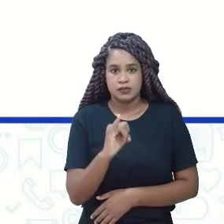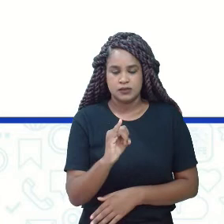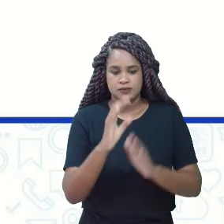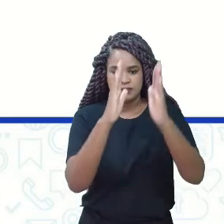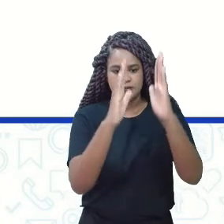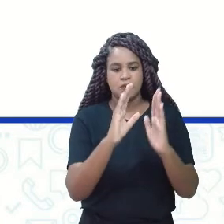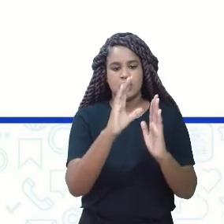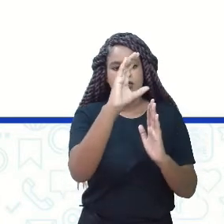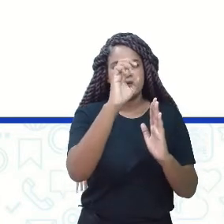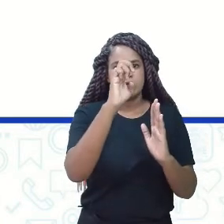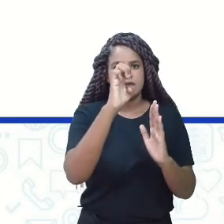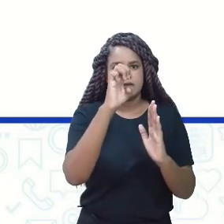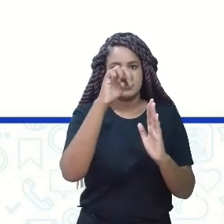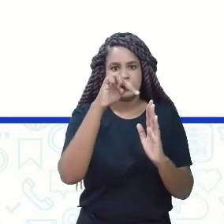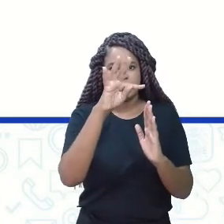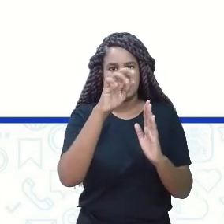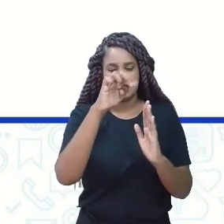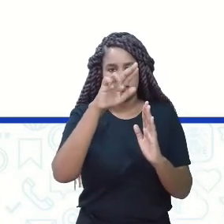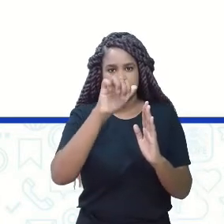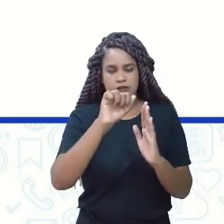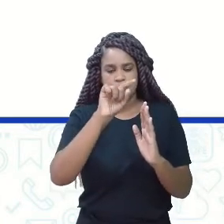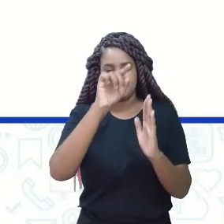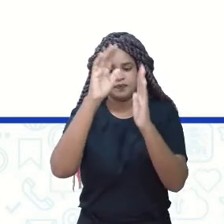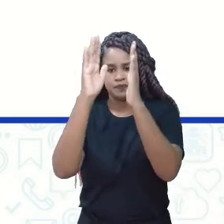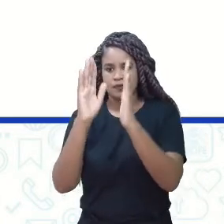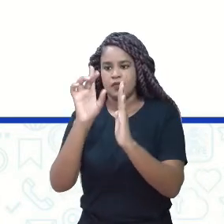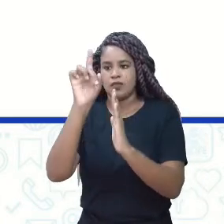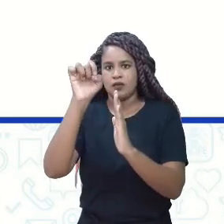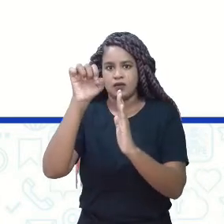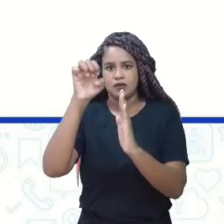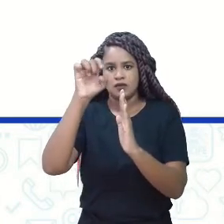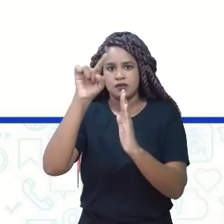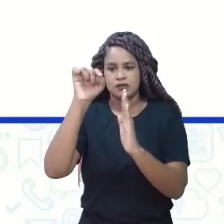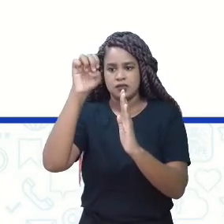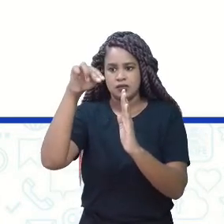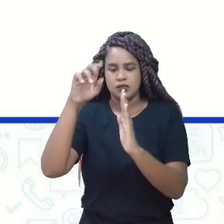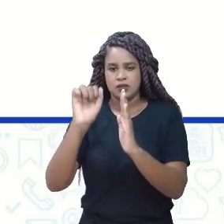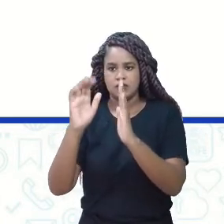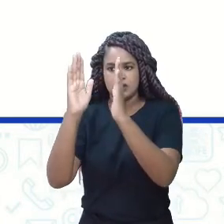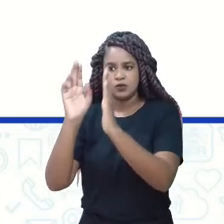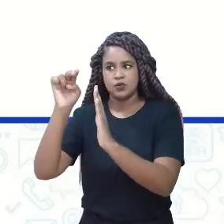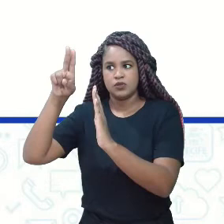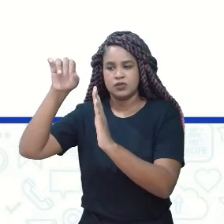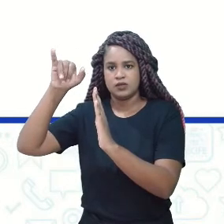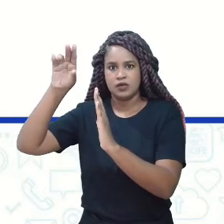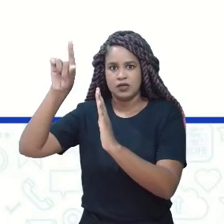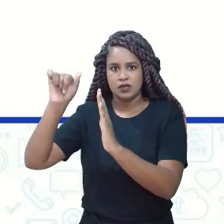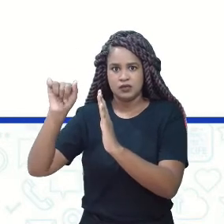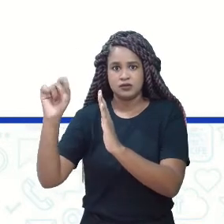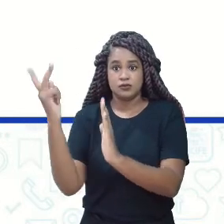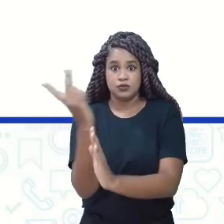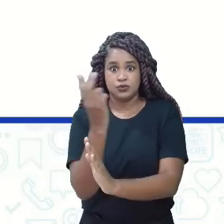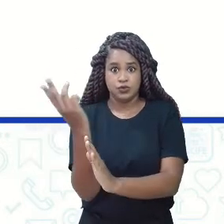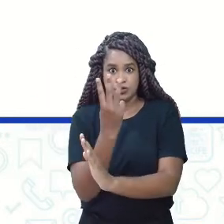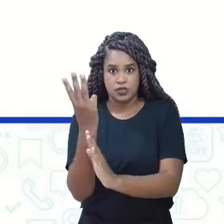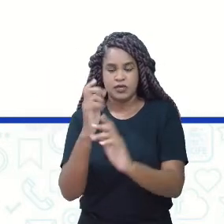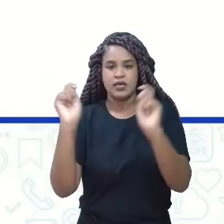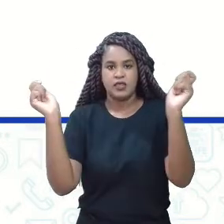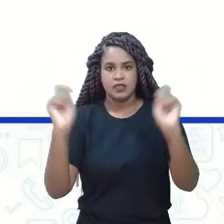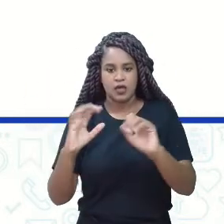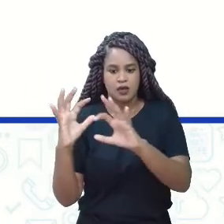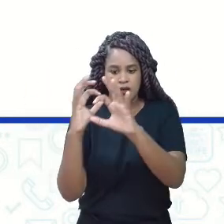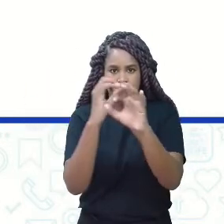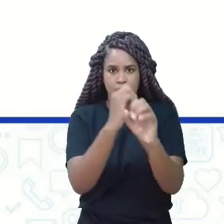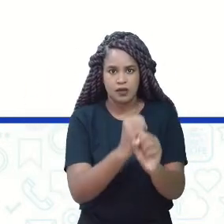das unidades de um número natural formam um número divisível por 8, então o número todo é divisível por